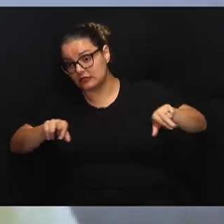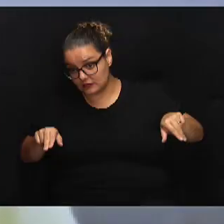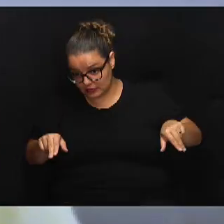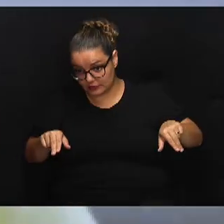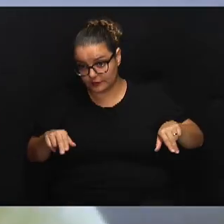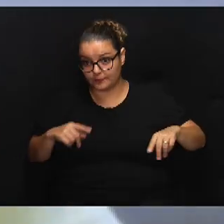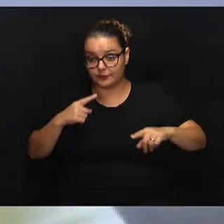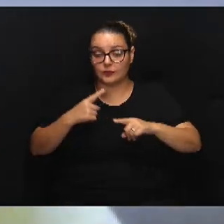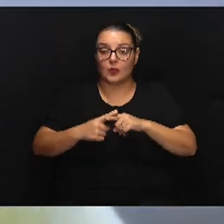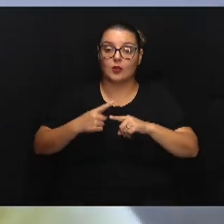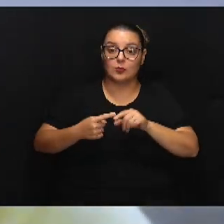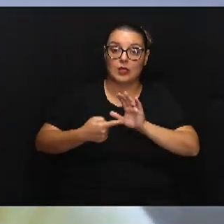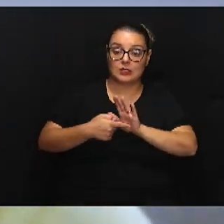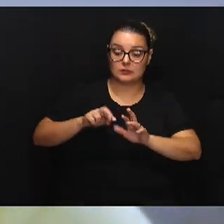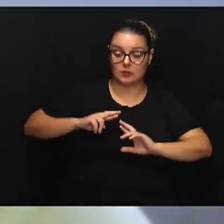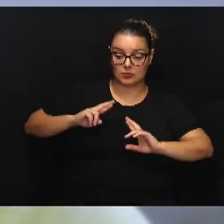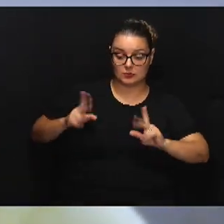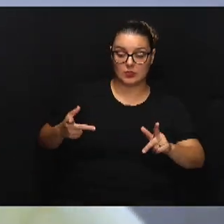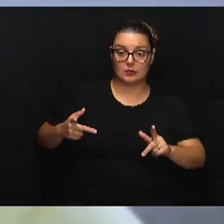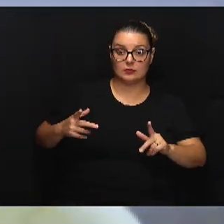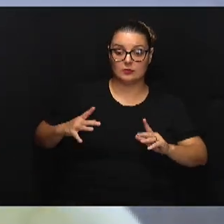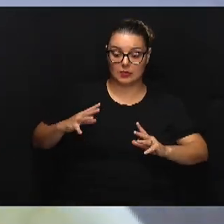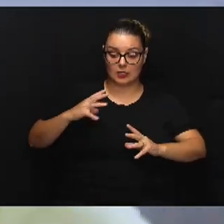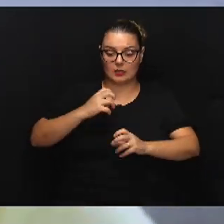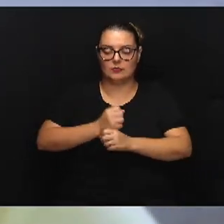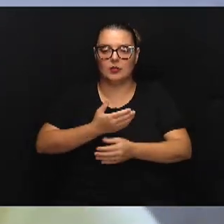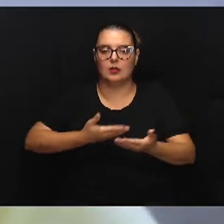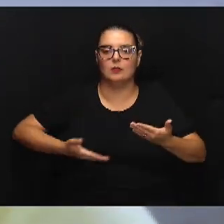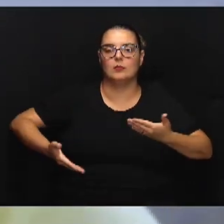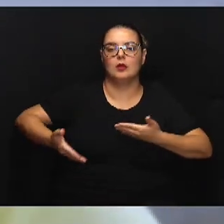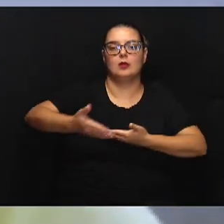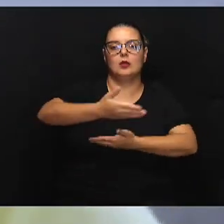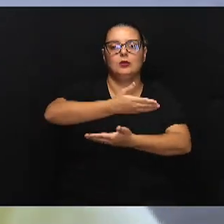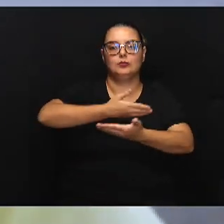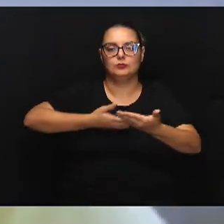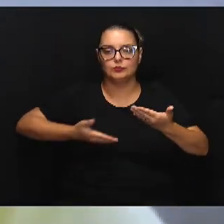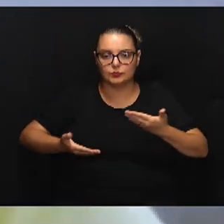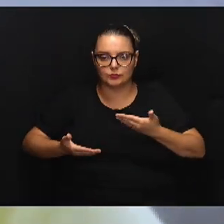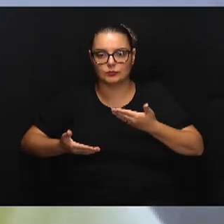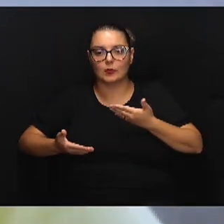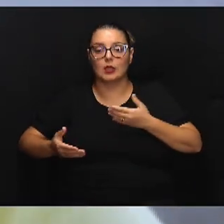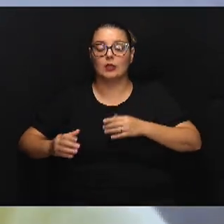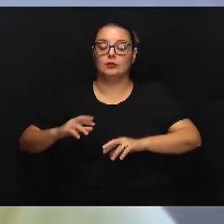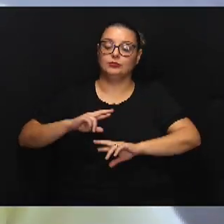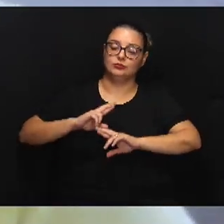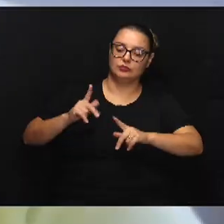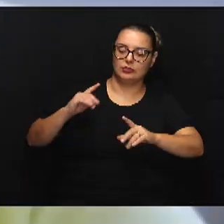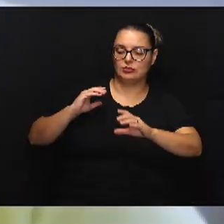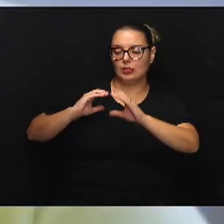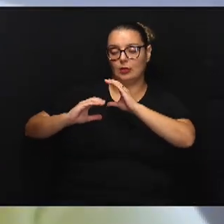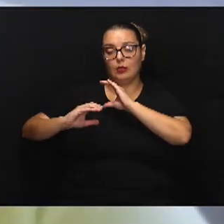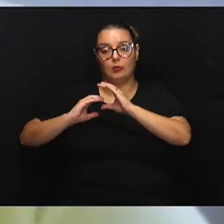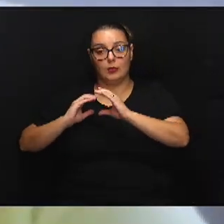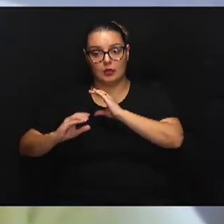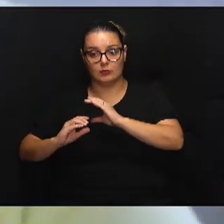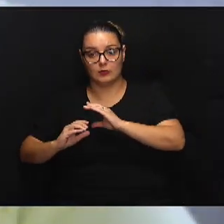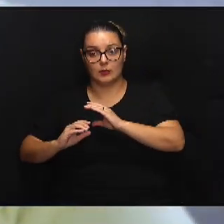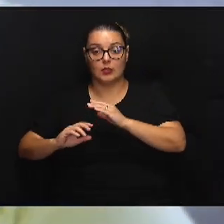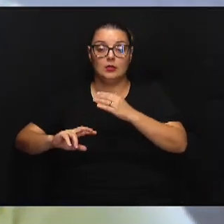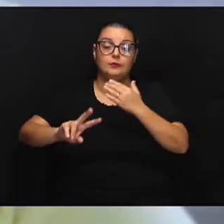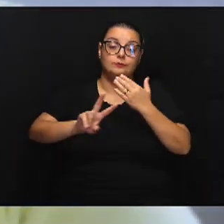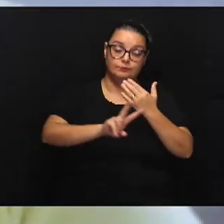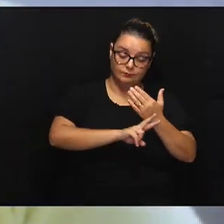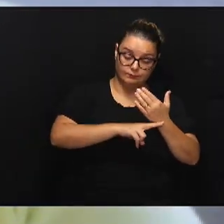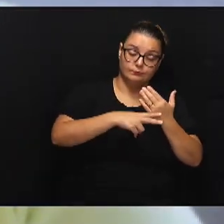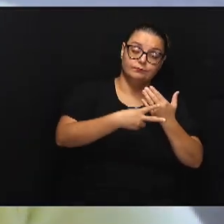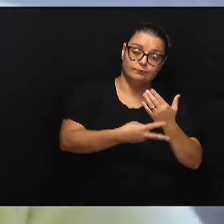ela se mostra diferente na sua interação, na sua comunicação, e, consequentemente,